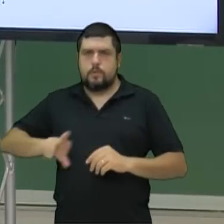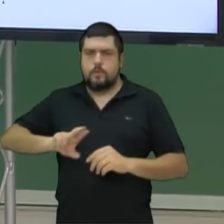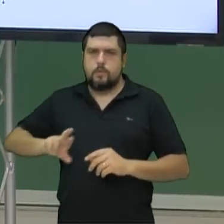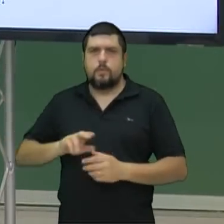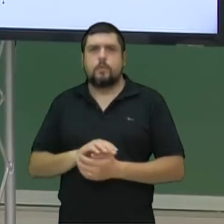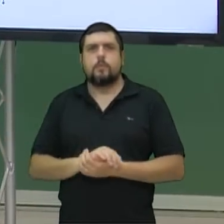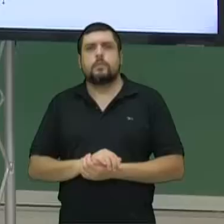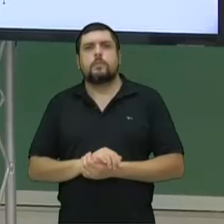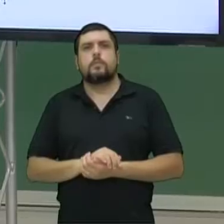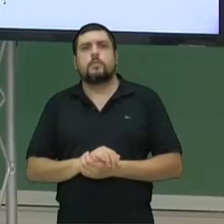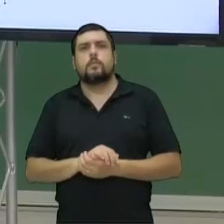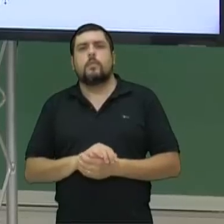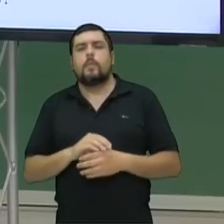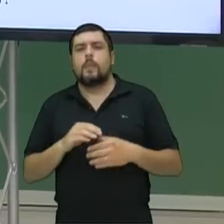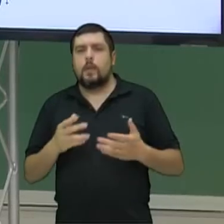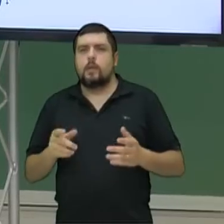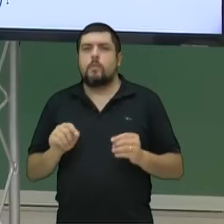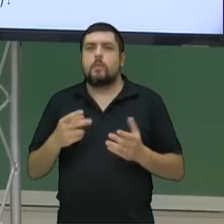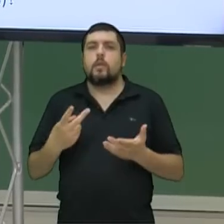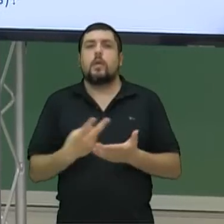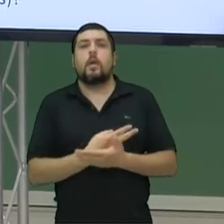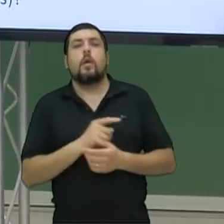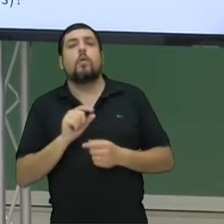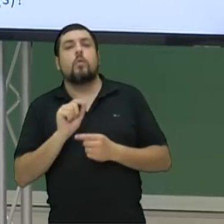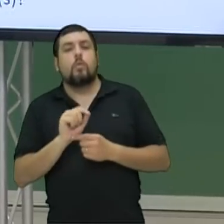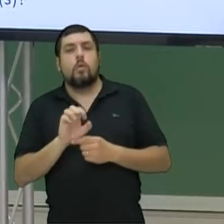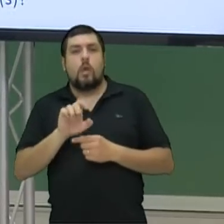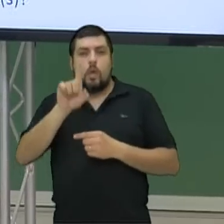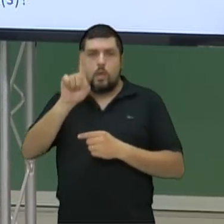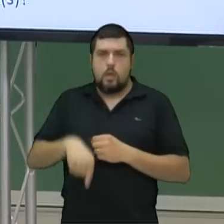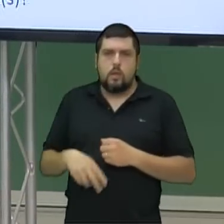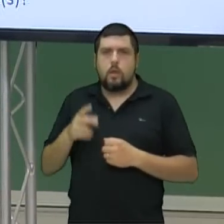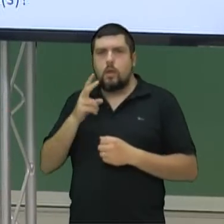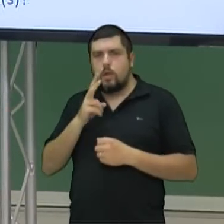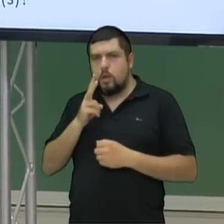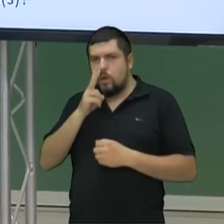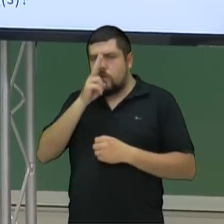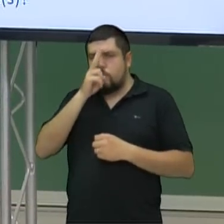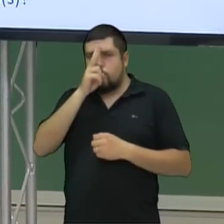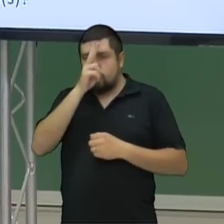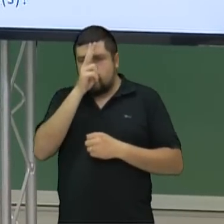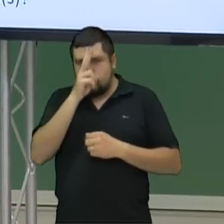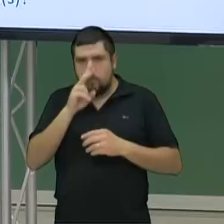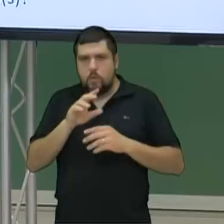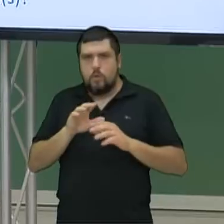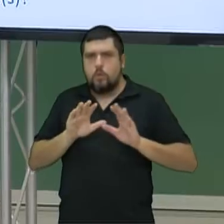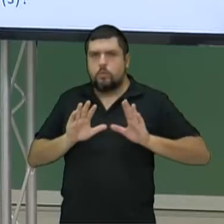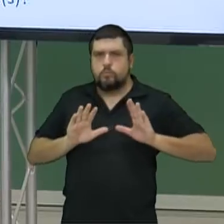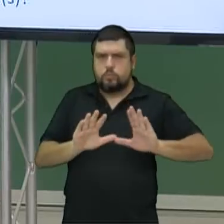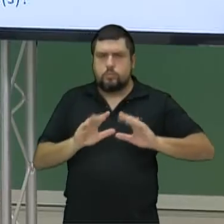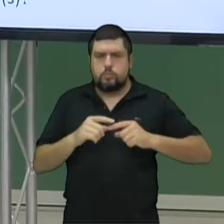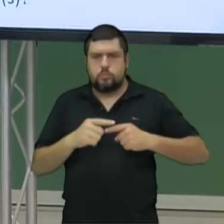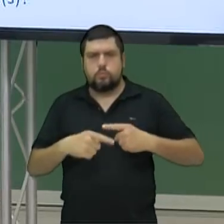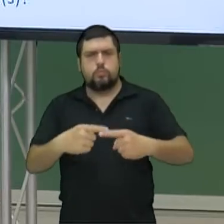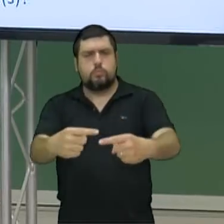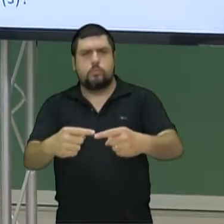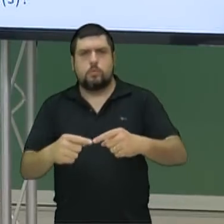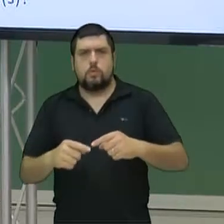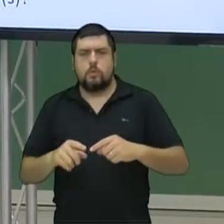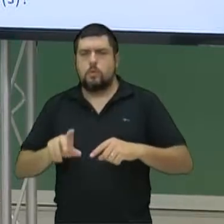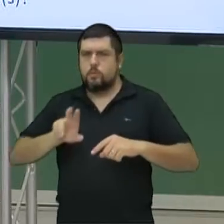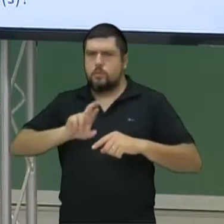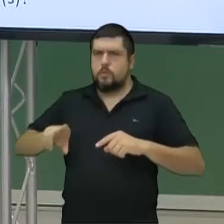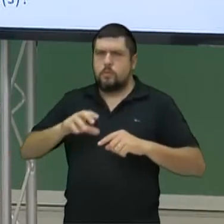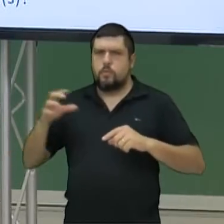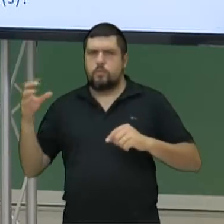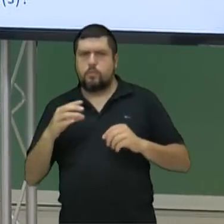Então veja que essas questões erradas aqui estão relacionadas basicamente com a ideia de a consequência dessa força, não com o princípio da